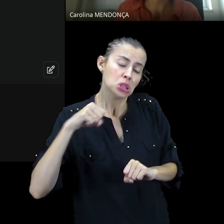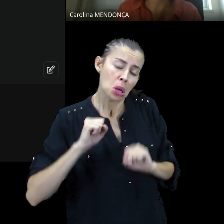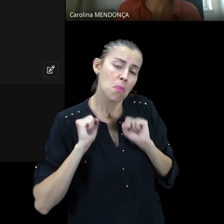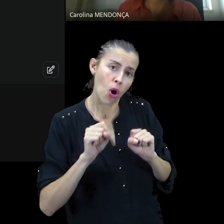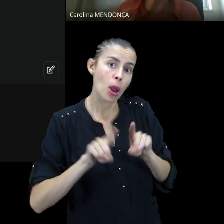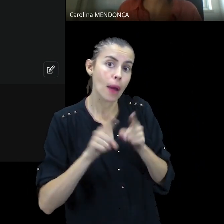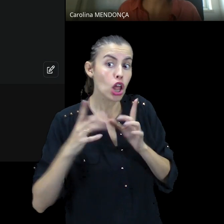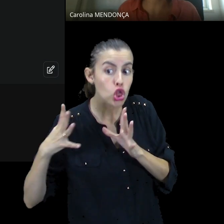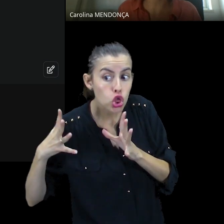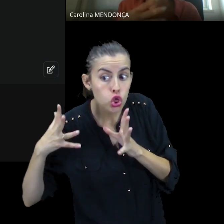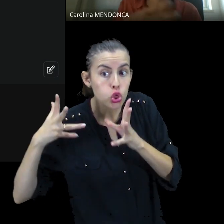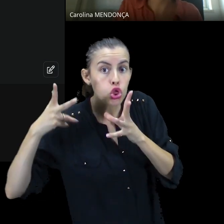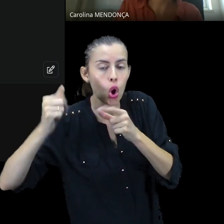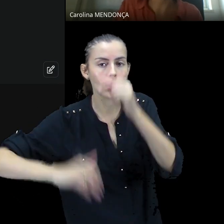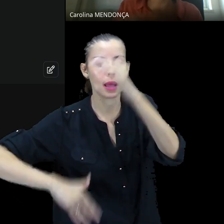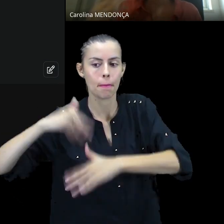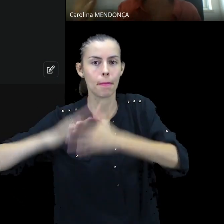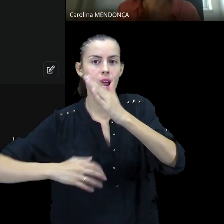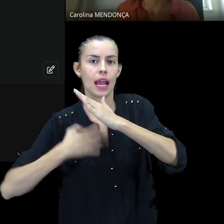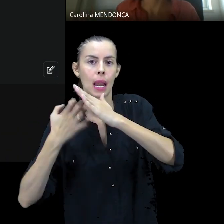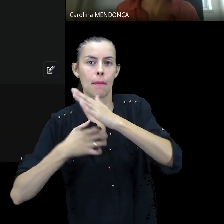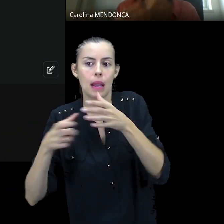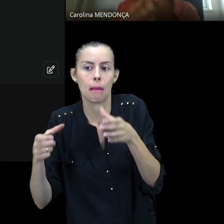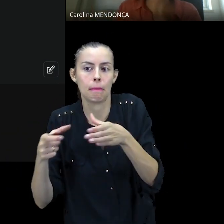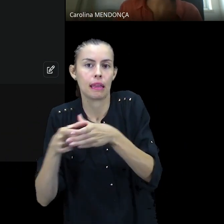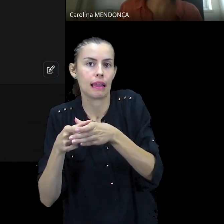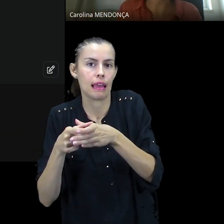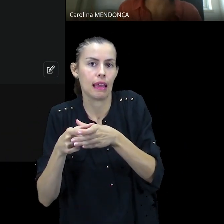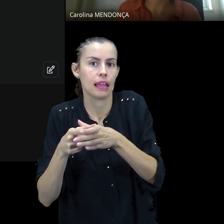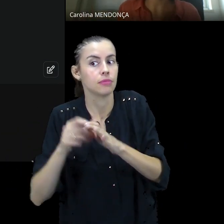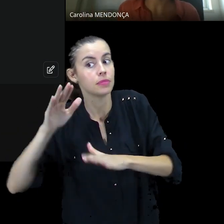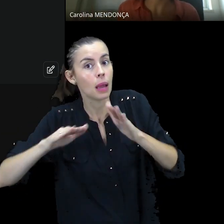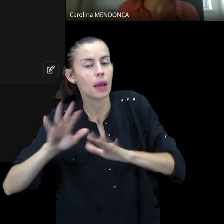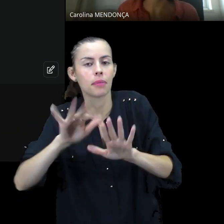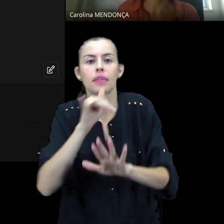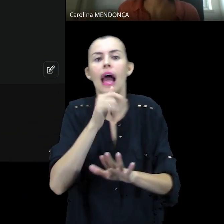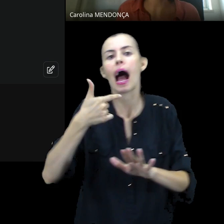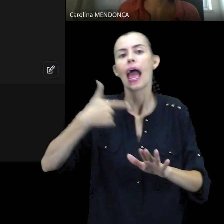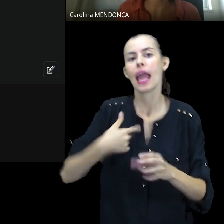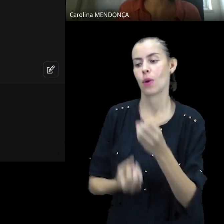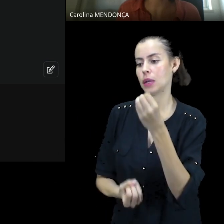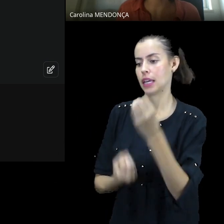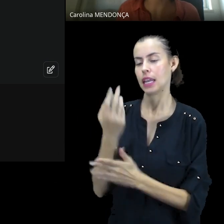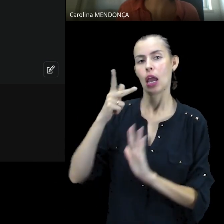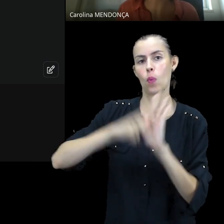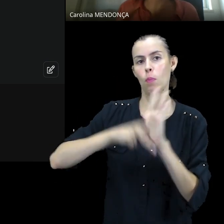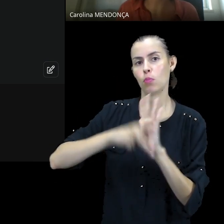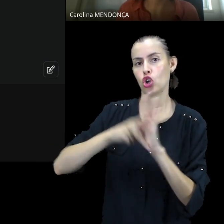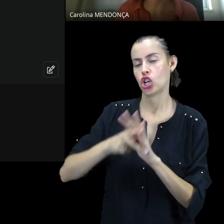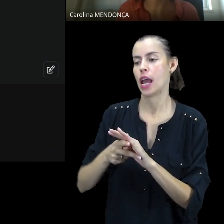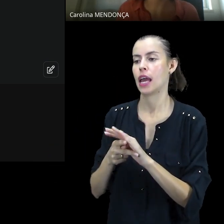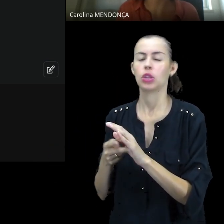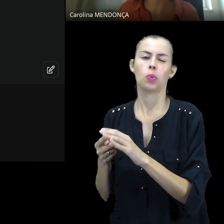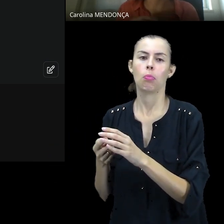júnior, que é desenvolver um projeto para uma empresa, uma assessoria técnica, não consideramos extensão. Agora, uma atividade de